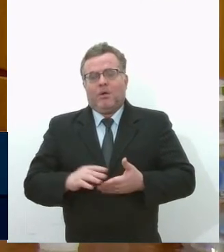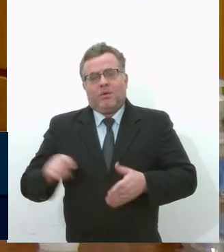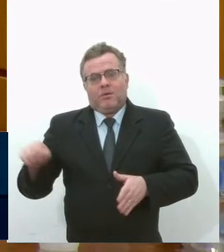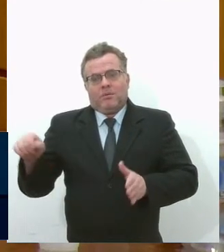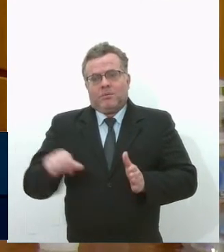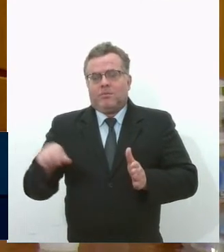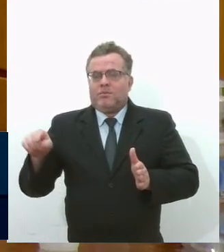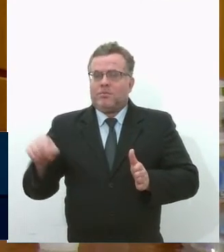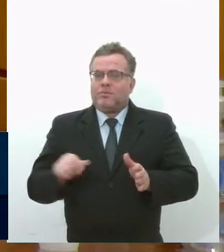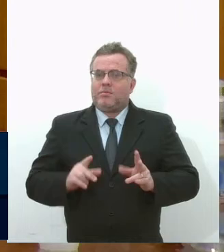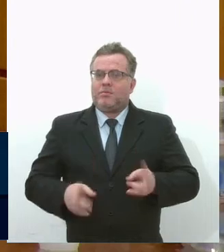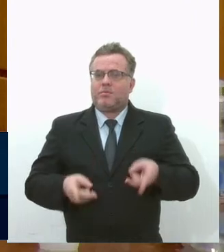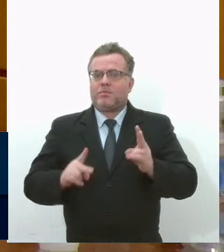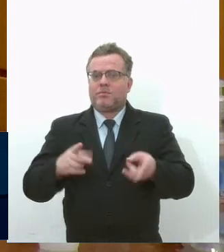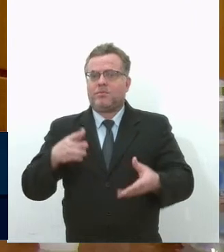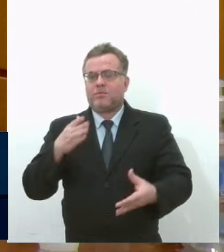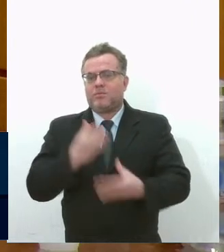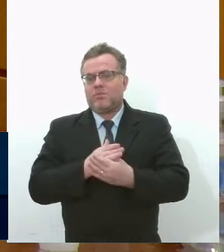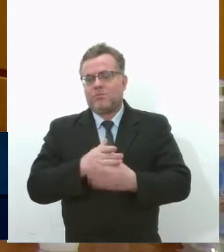autuado,